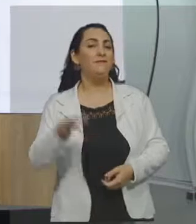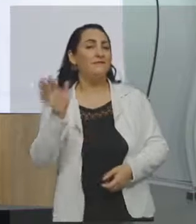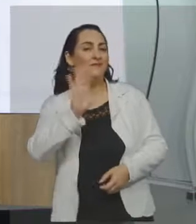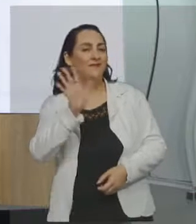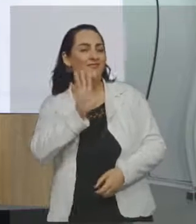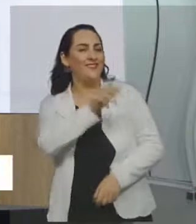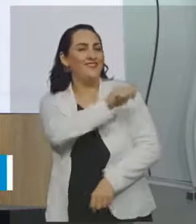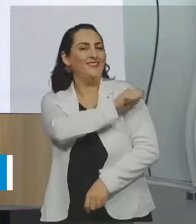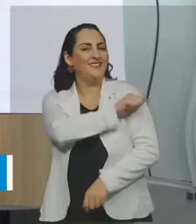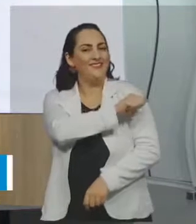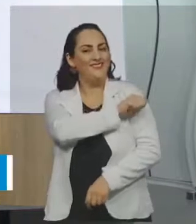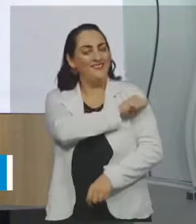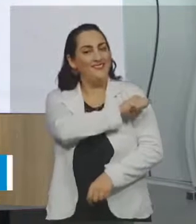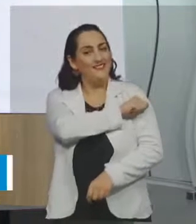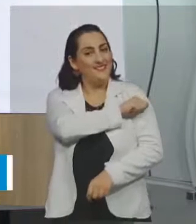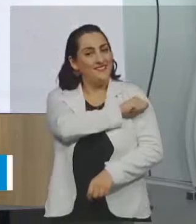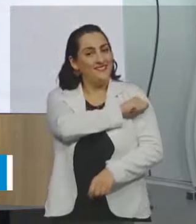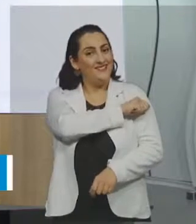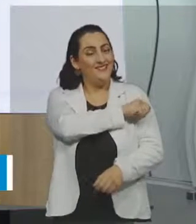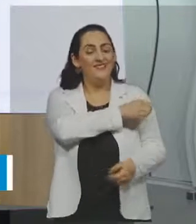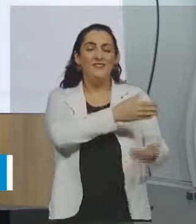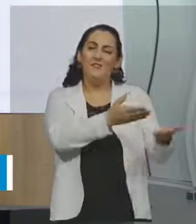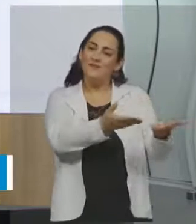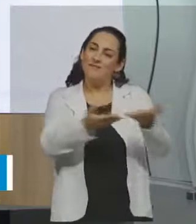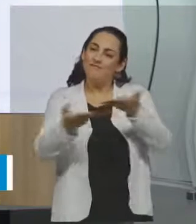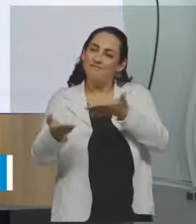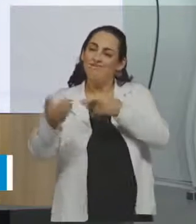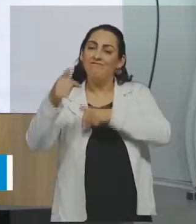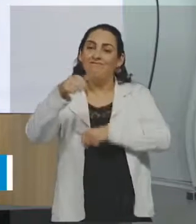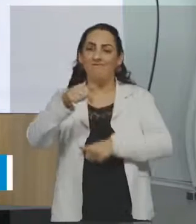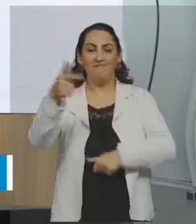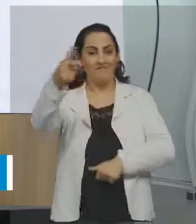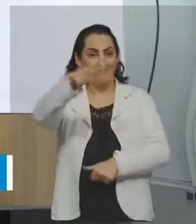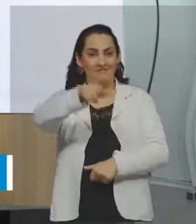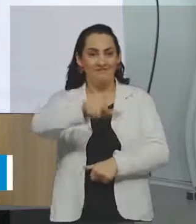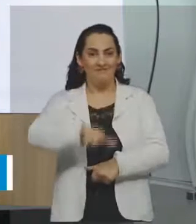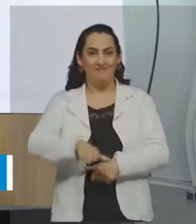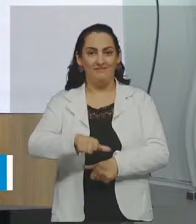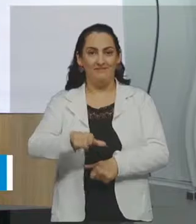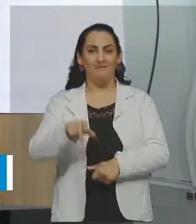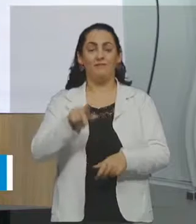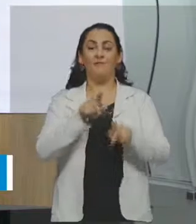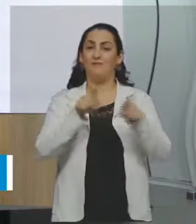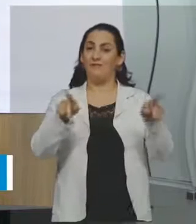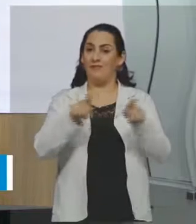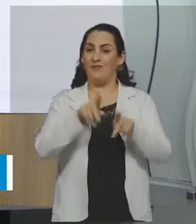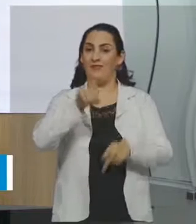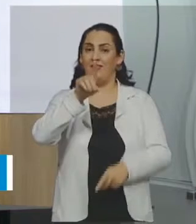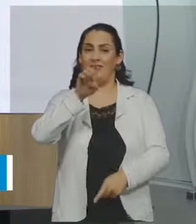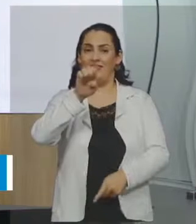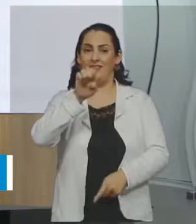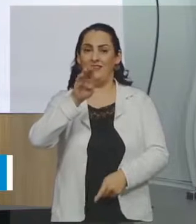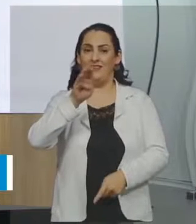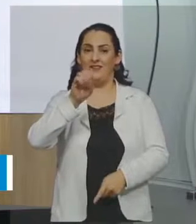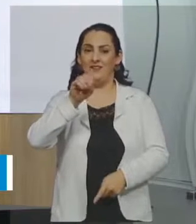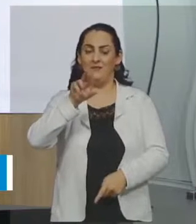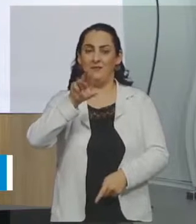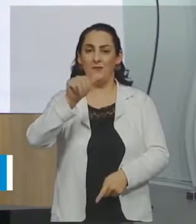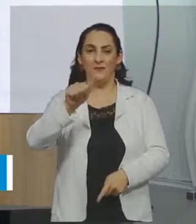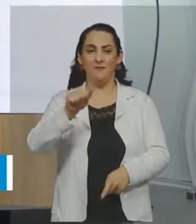alunos, olá alunas, sejam mais uma vez bem-vindos ao Se Liga na Educação. Eu sou a Débora, professora de Química, e hoje nós vamos